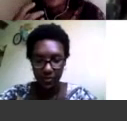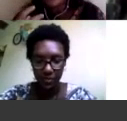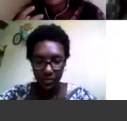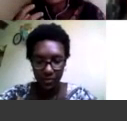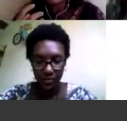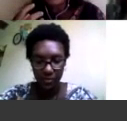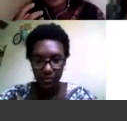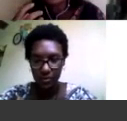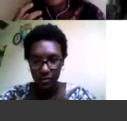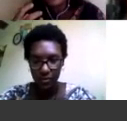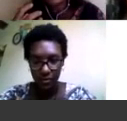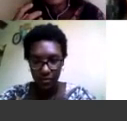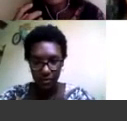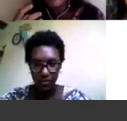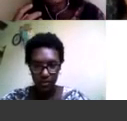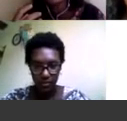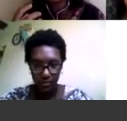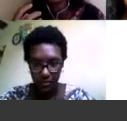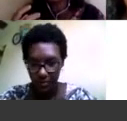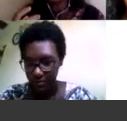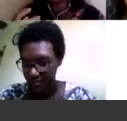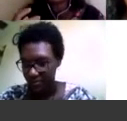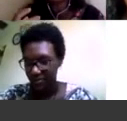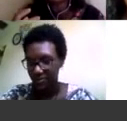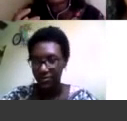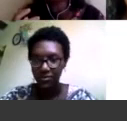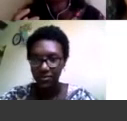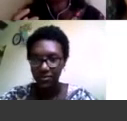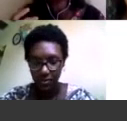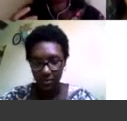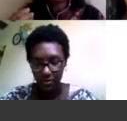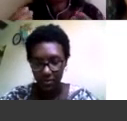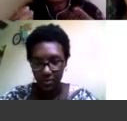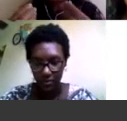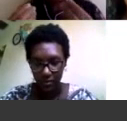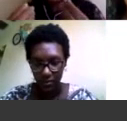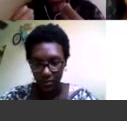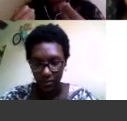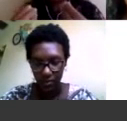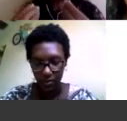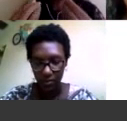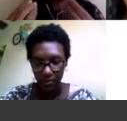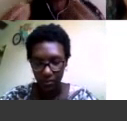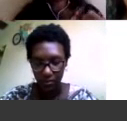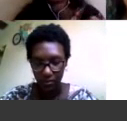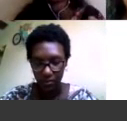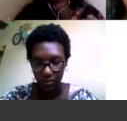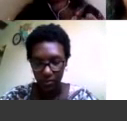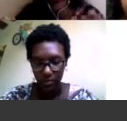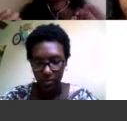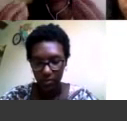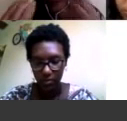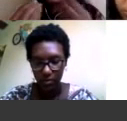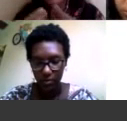lidar também com as questões que a gente precisa trabalhar no contexto educacional, sem perder de vista um viés